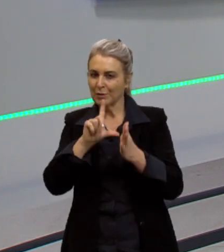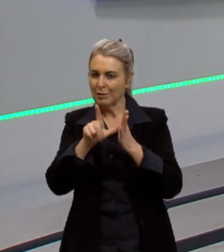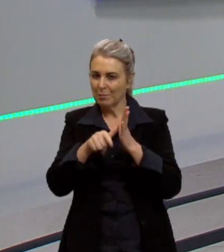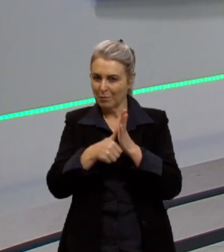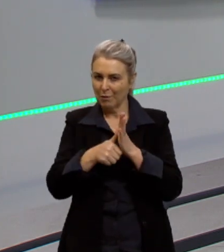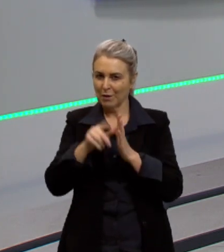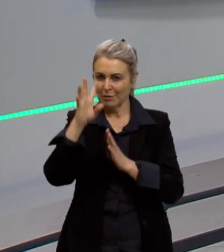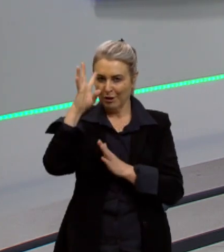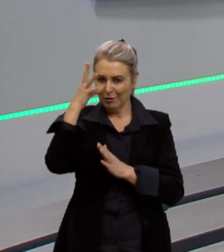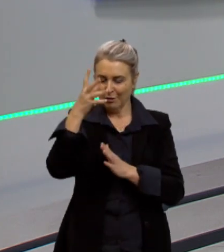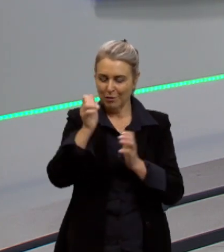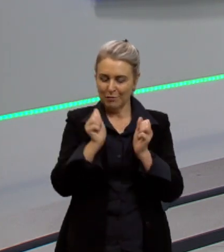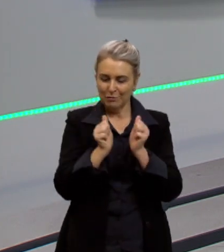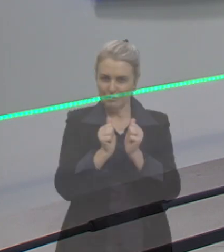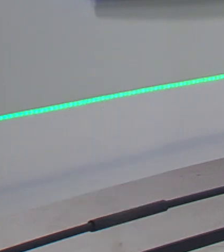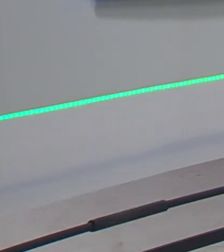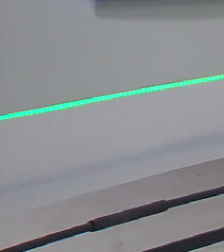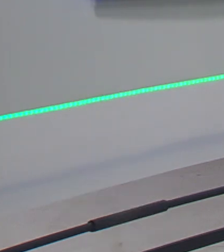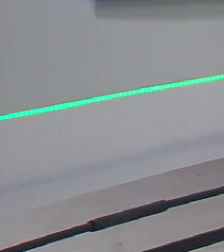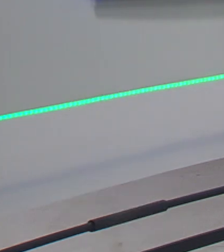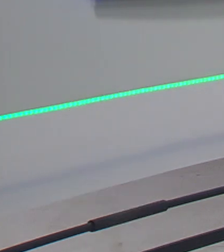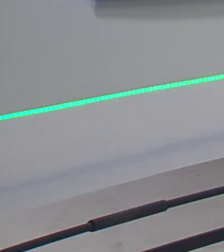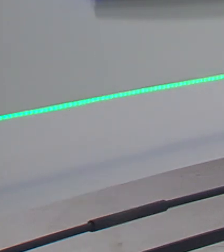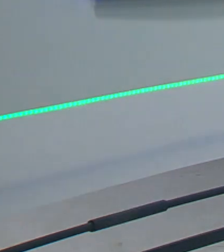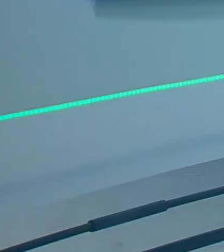juntos. Certo?